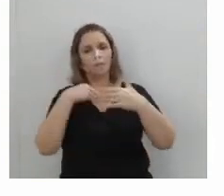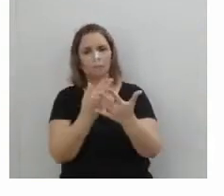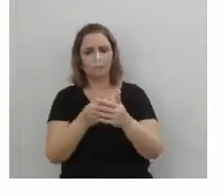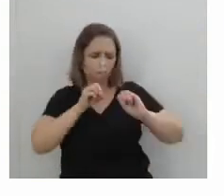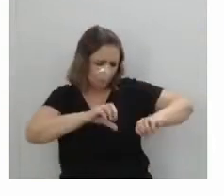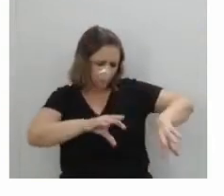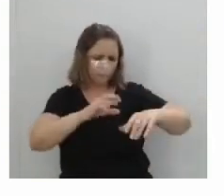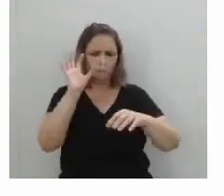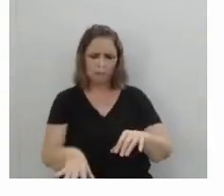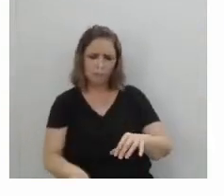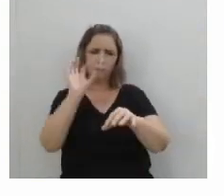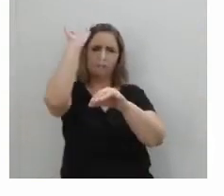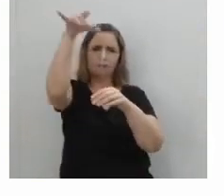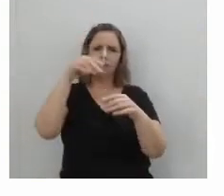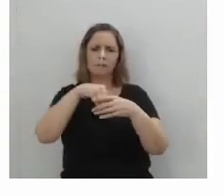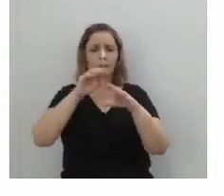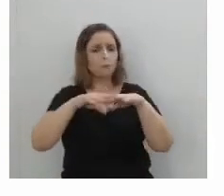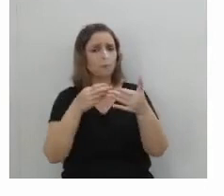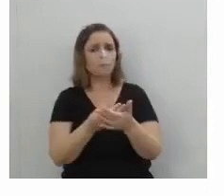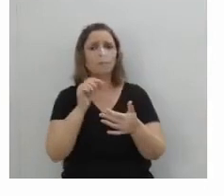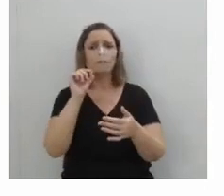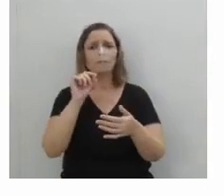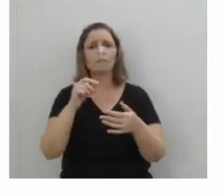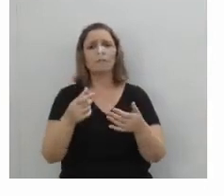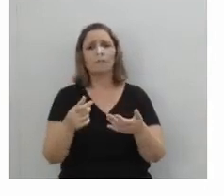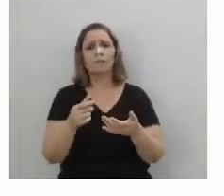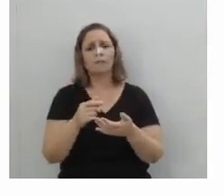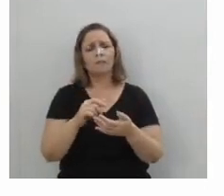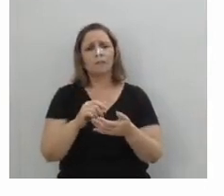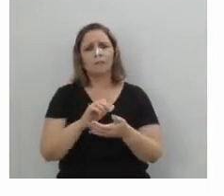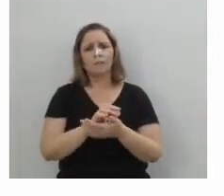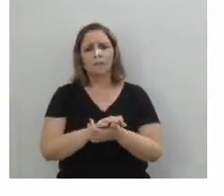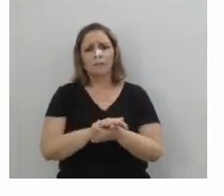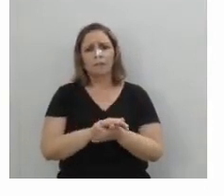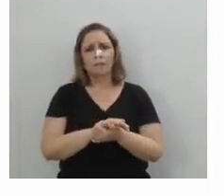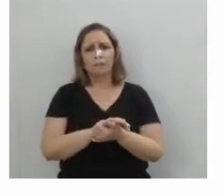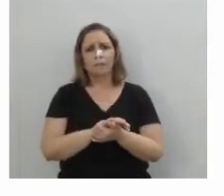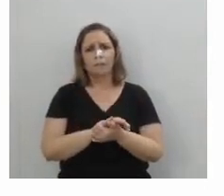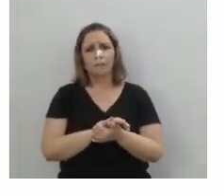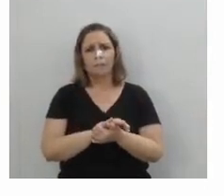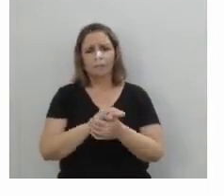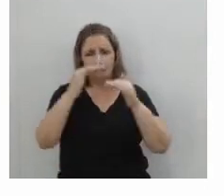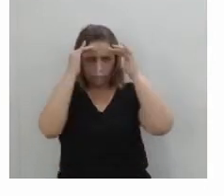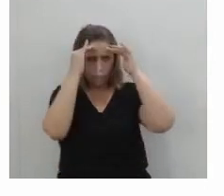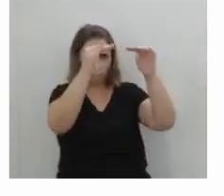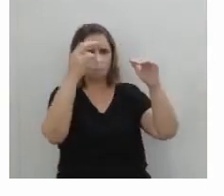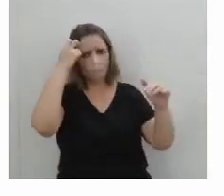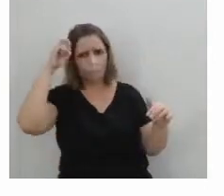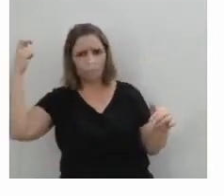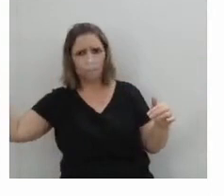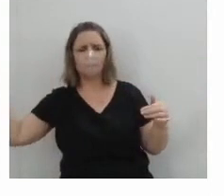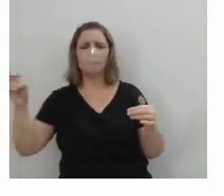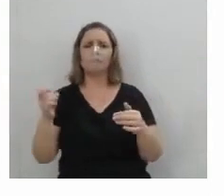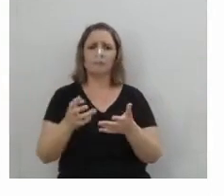na escola deve enfatizar os preconceitos da iniciação esportiva universal, respeitando a cultura e